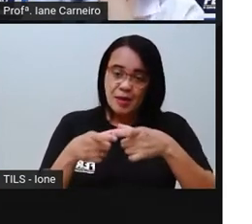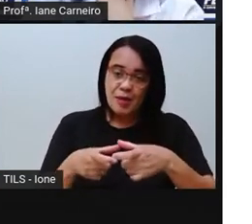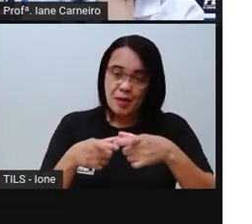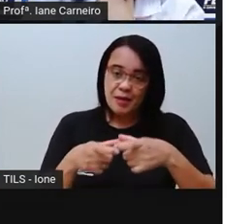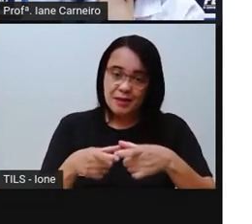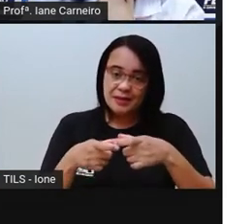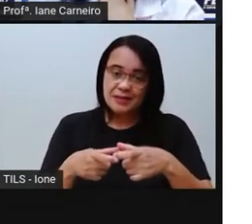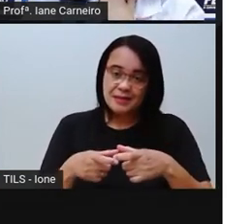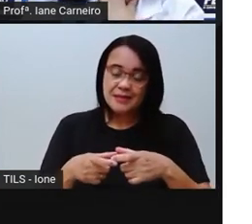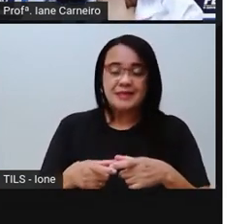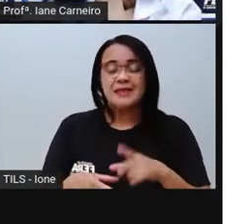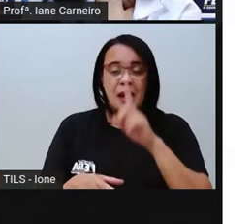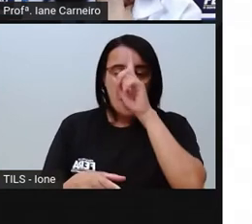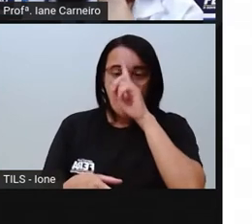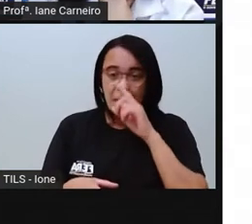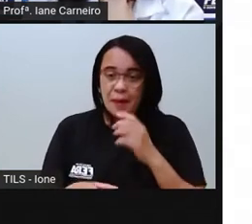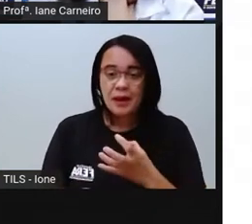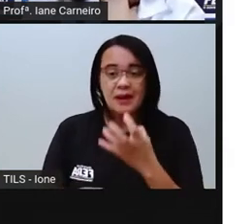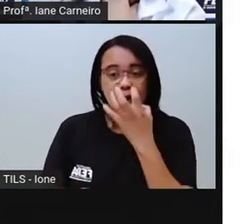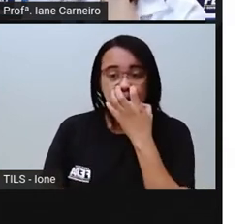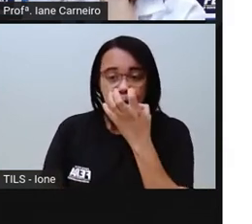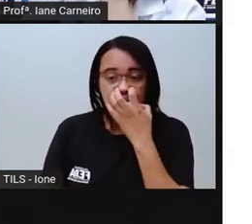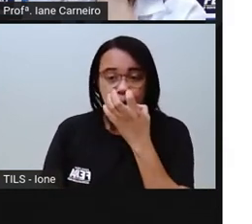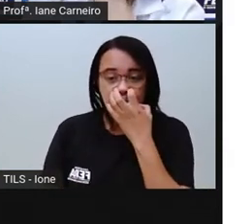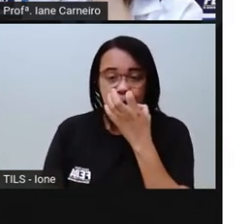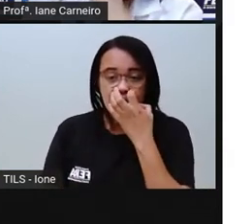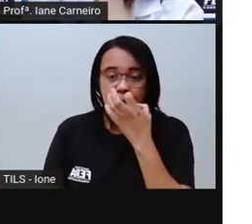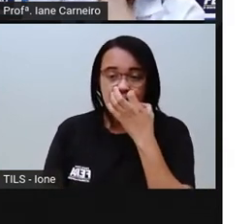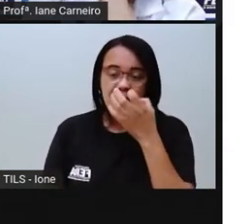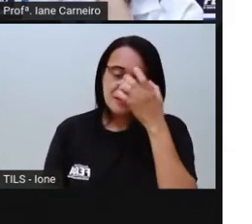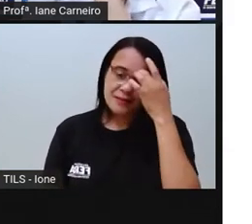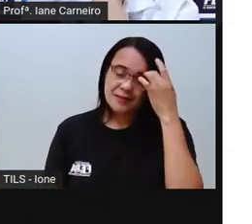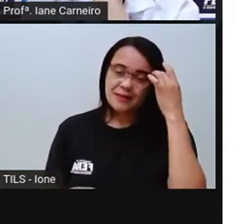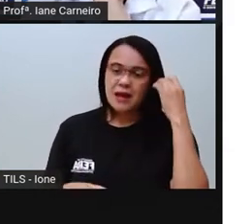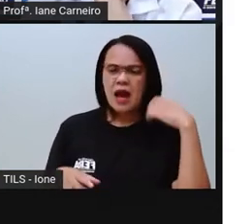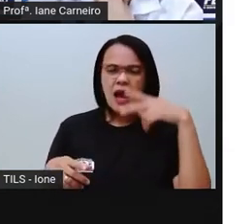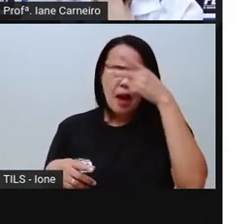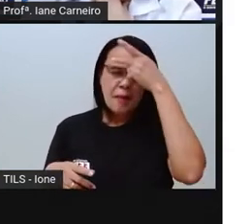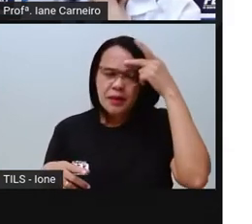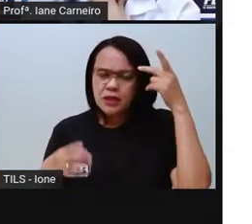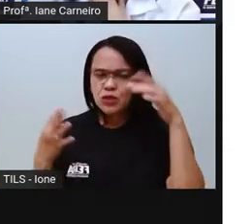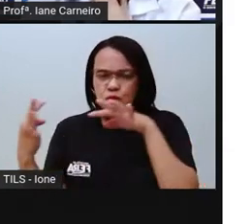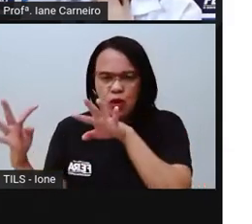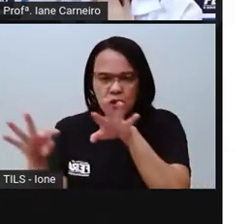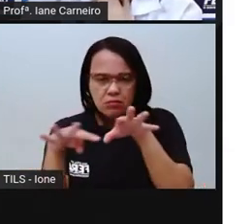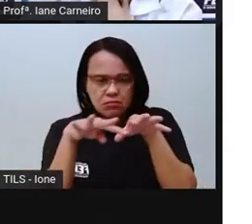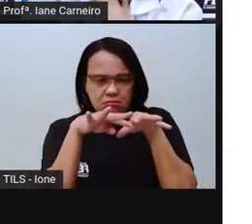Algo amarelo para um cachorro, né? Então, pode ser que ele esteja dando